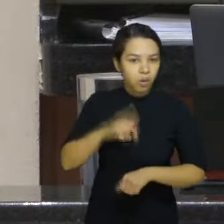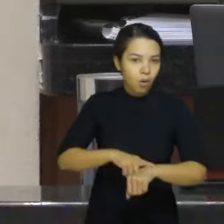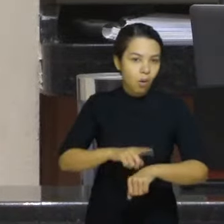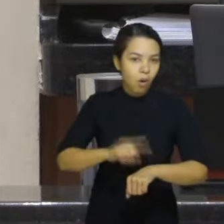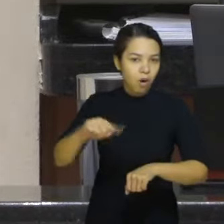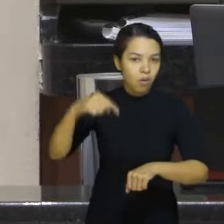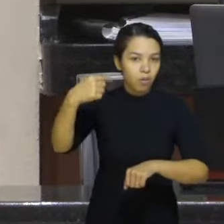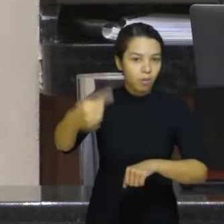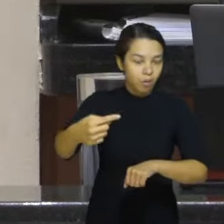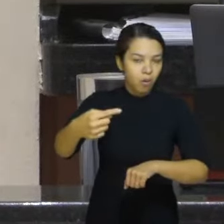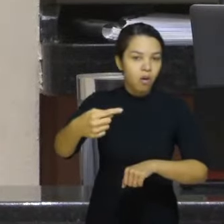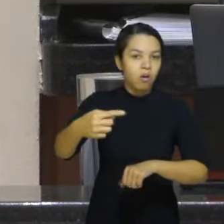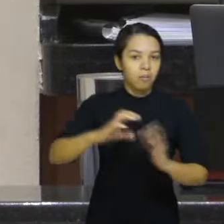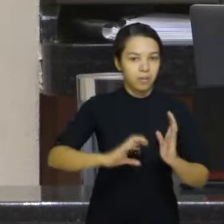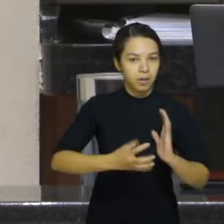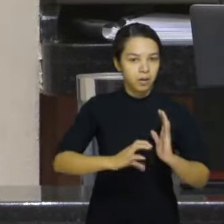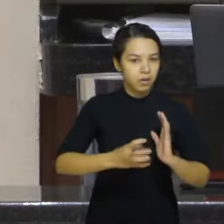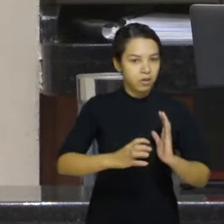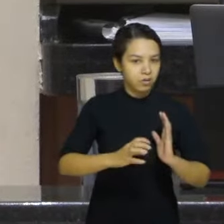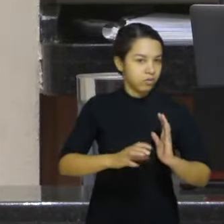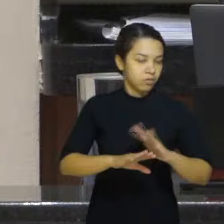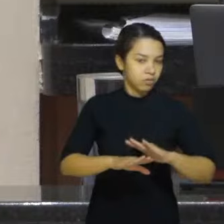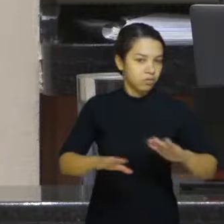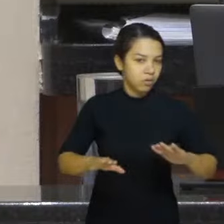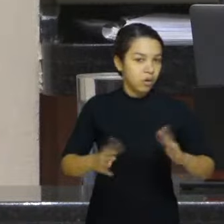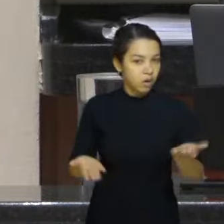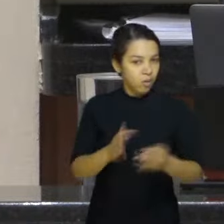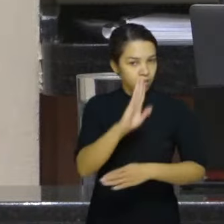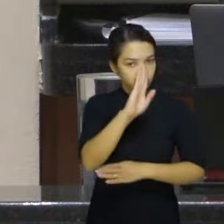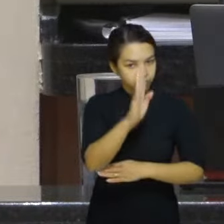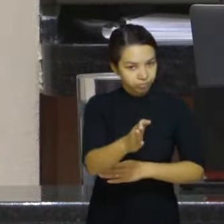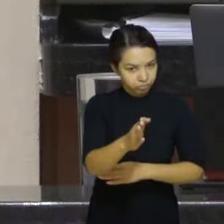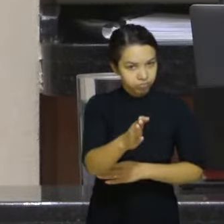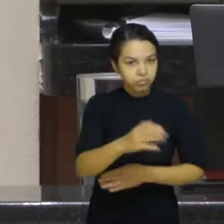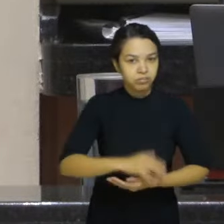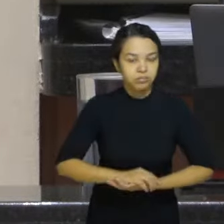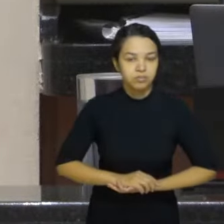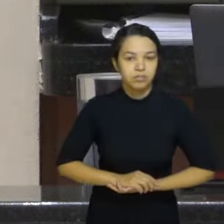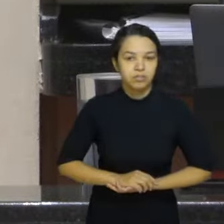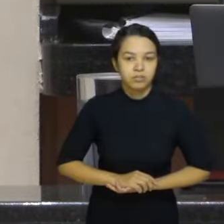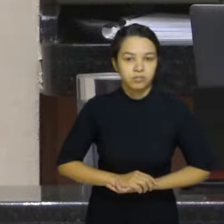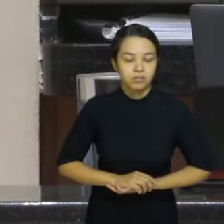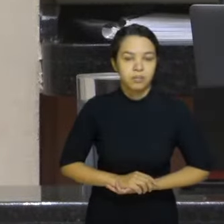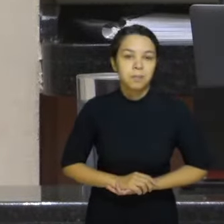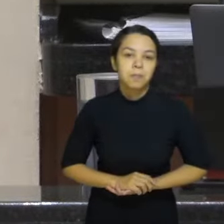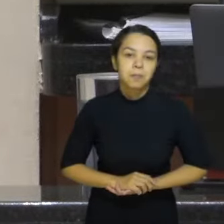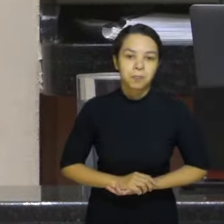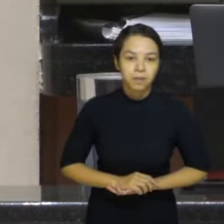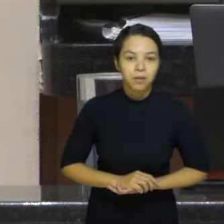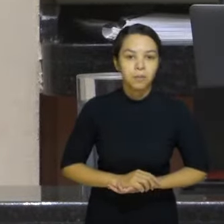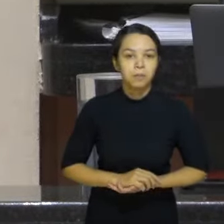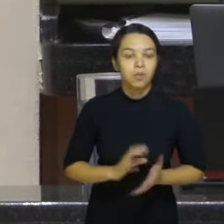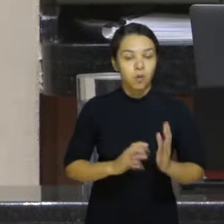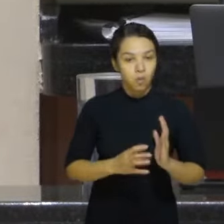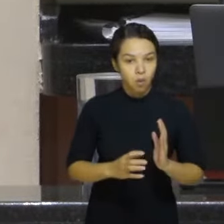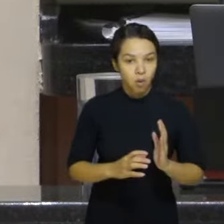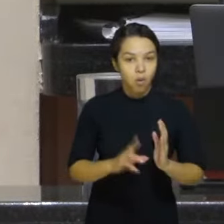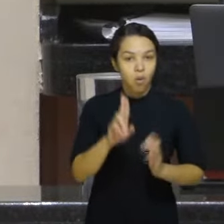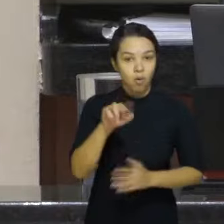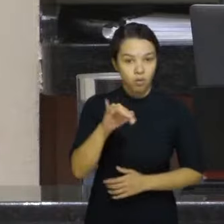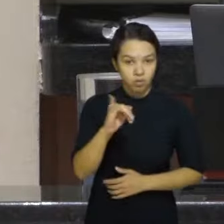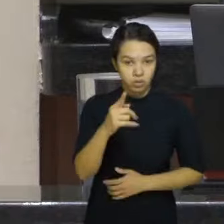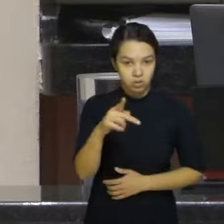aos partidos políticos, o qual nós já passamos imediatamente. Bloco União PSD.